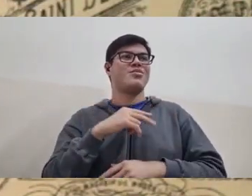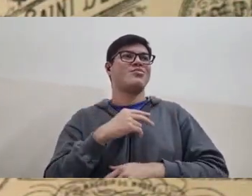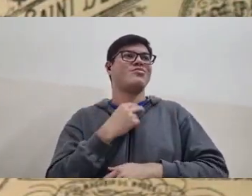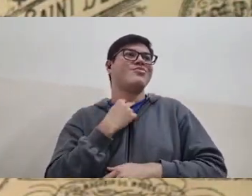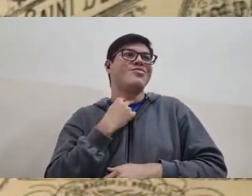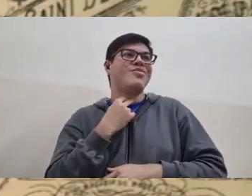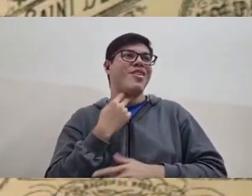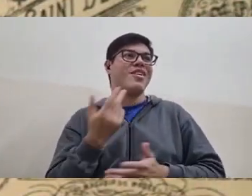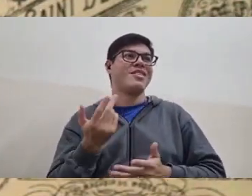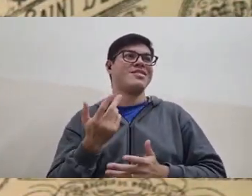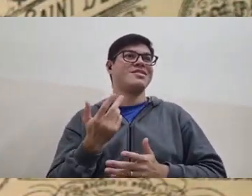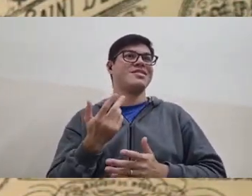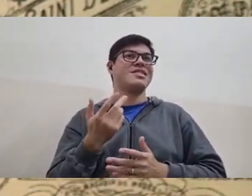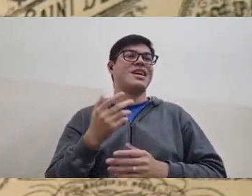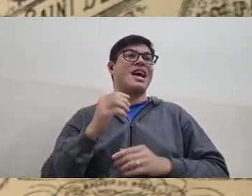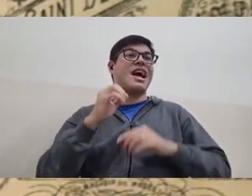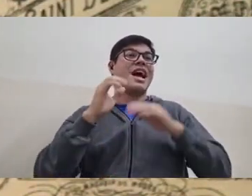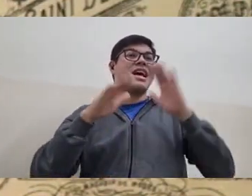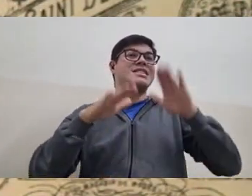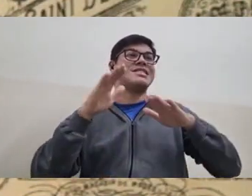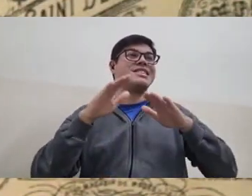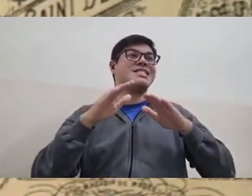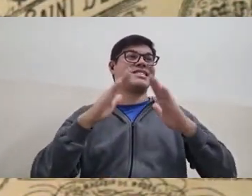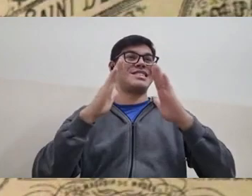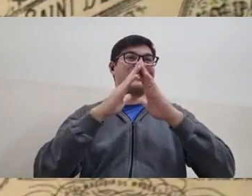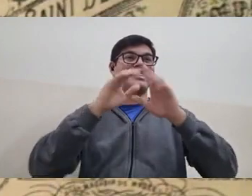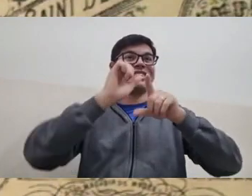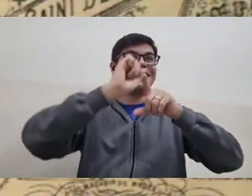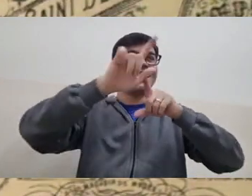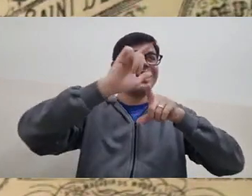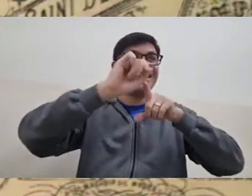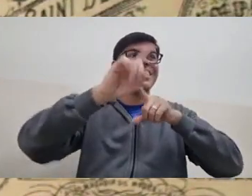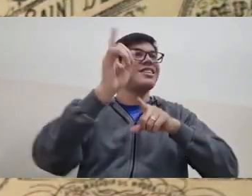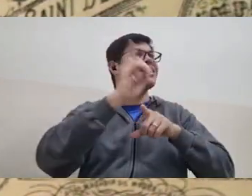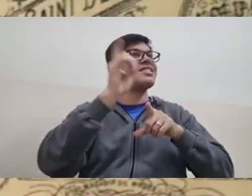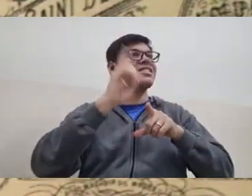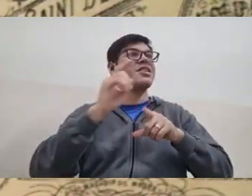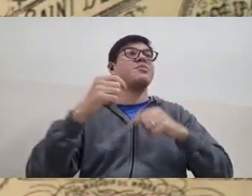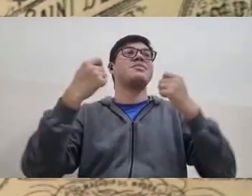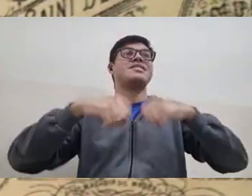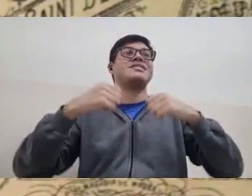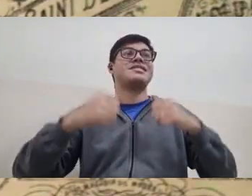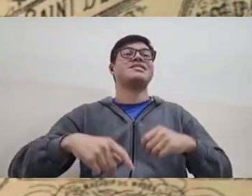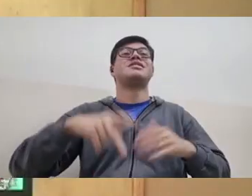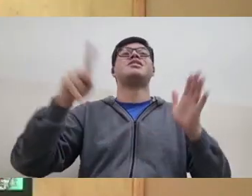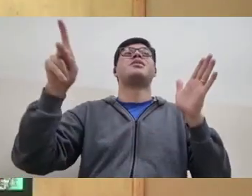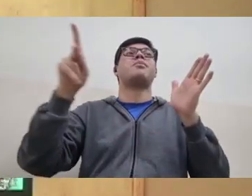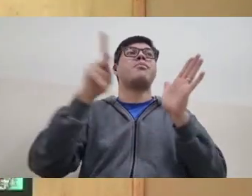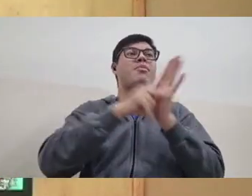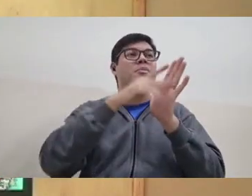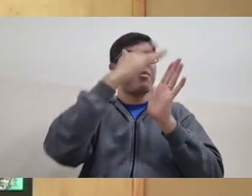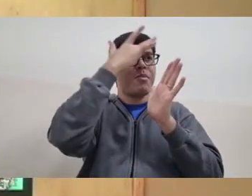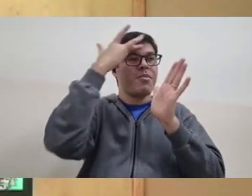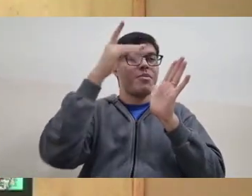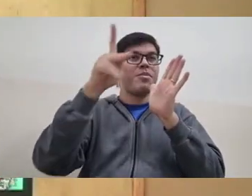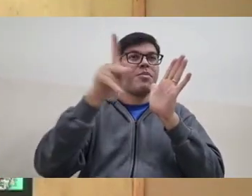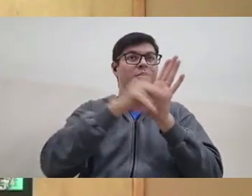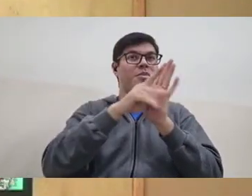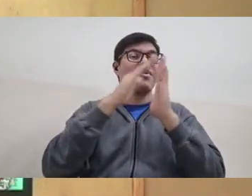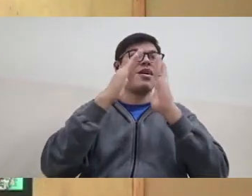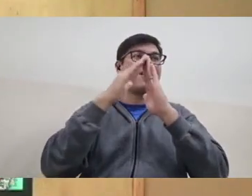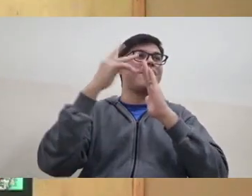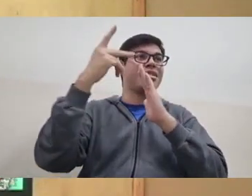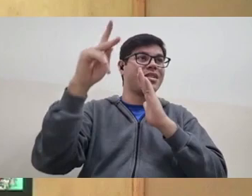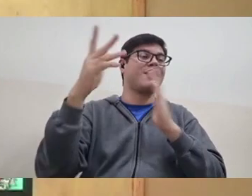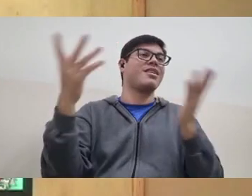o inquilino lá, não é isso? Exatamente. Tem que ser, tem que ser o proprietário briga, mesmo. Né? Com certeza. Então, o proprietário fazendo esse